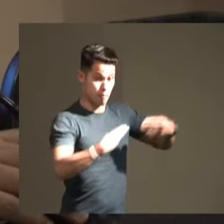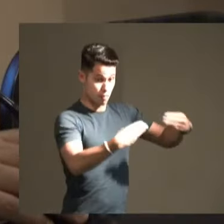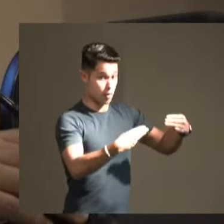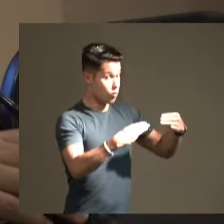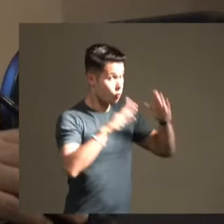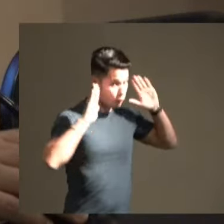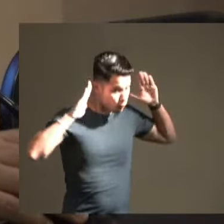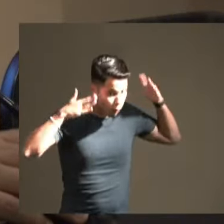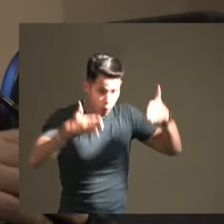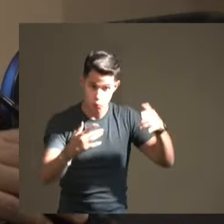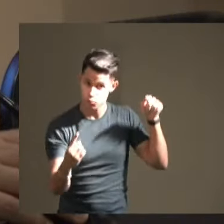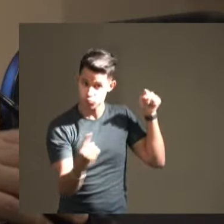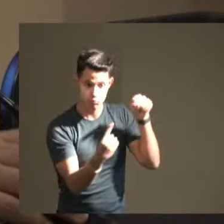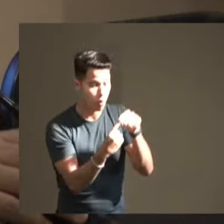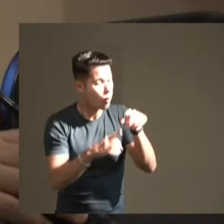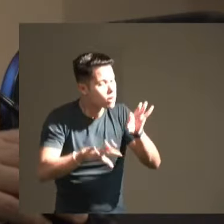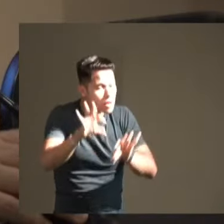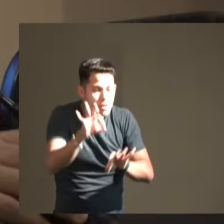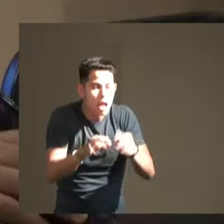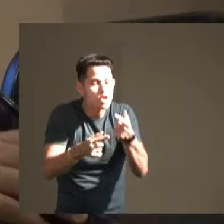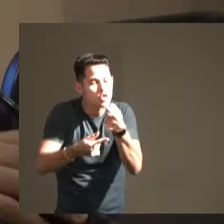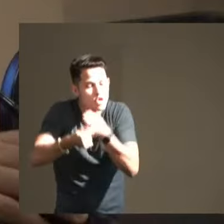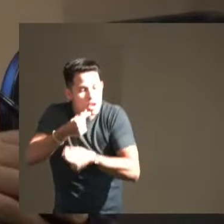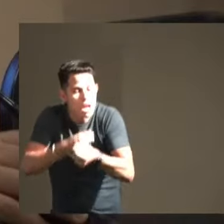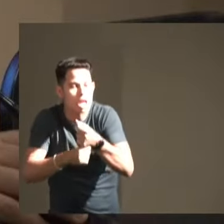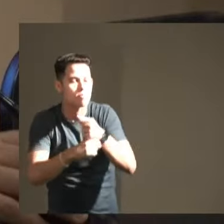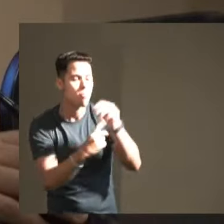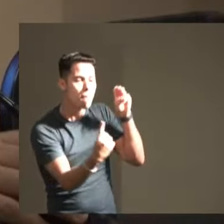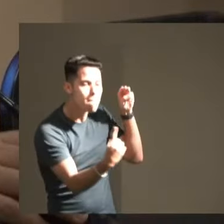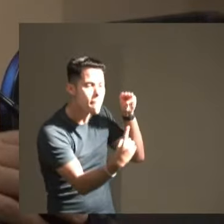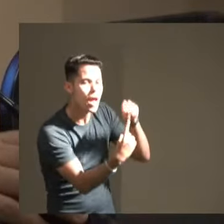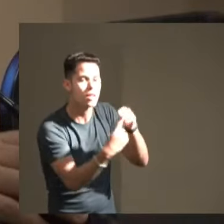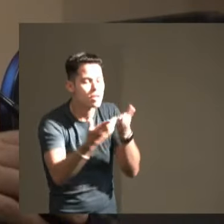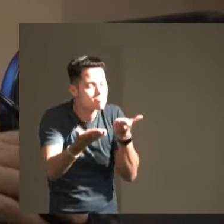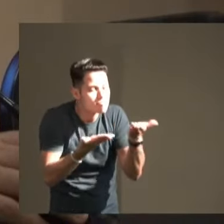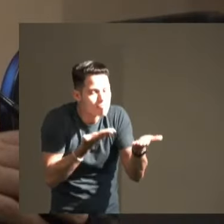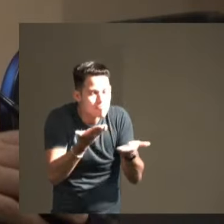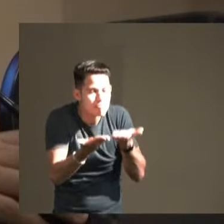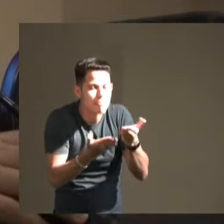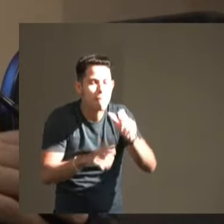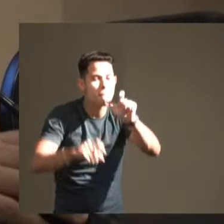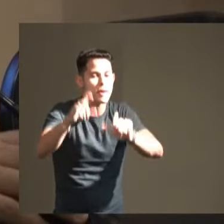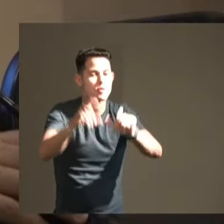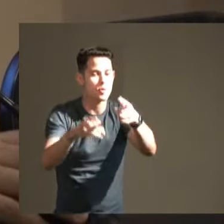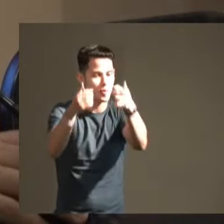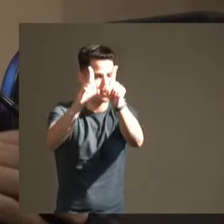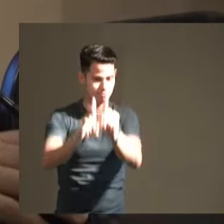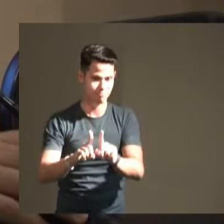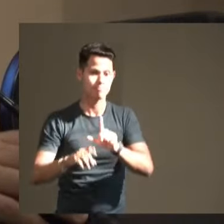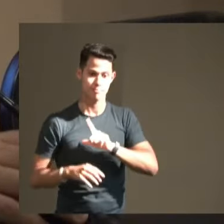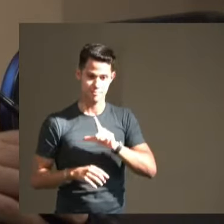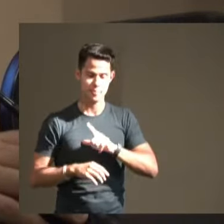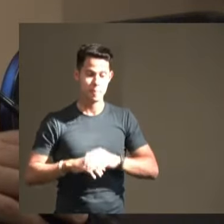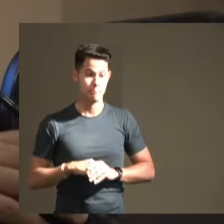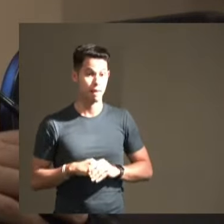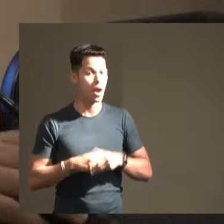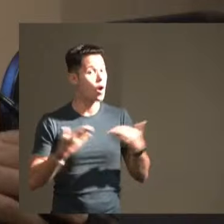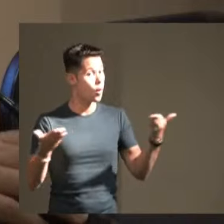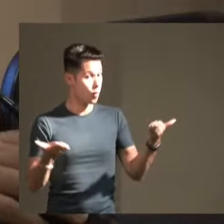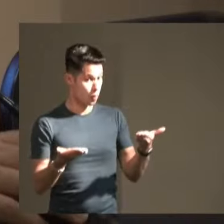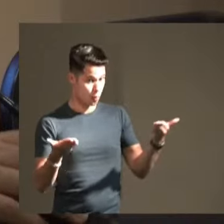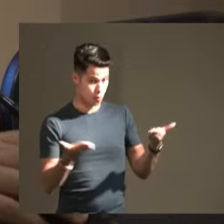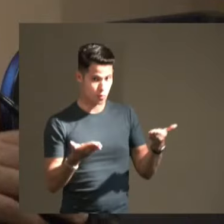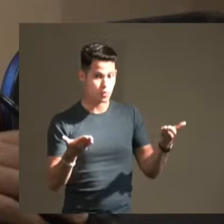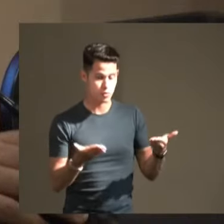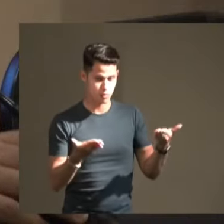e orçamento para o atendimento dessas pessoas. Né? Hoje, segundo a